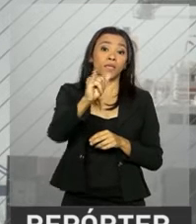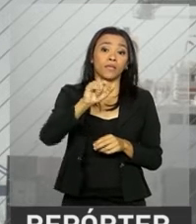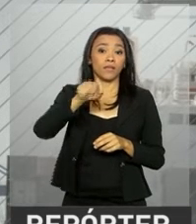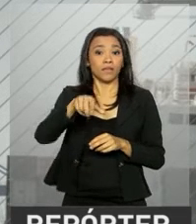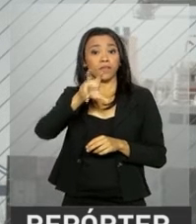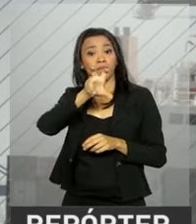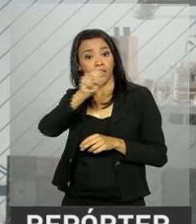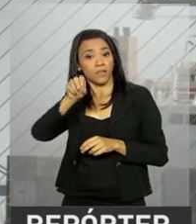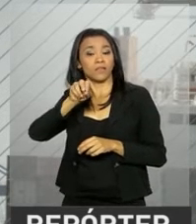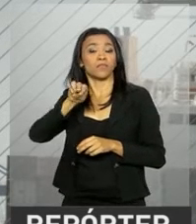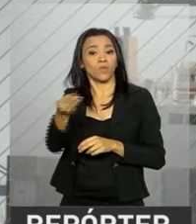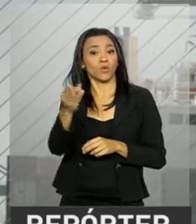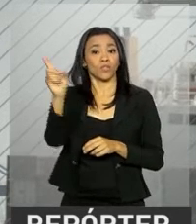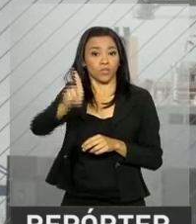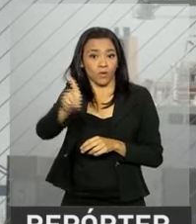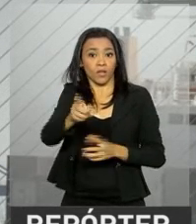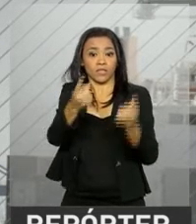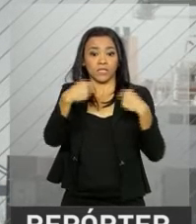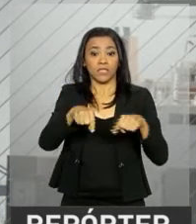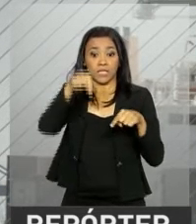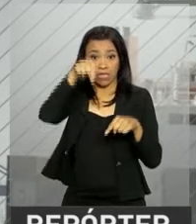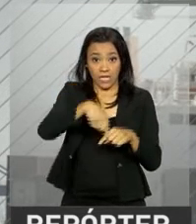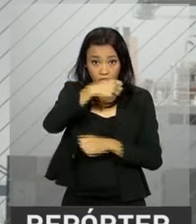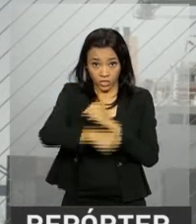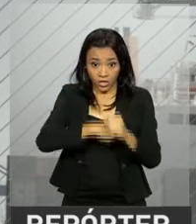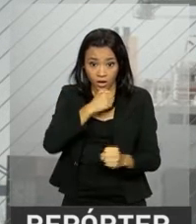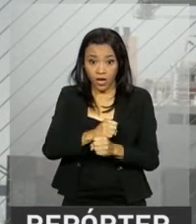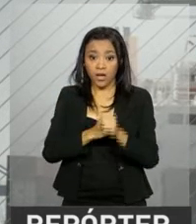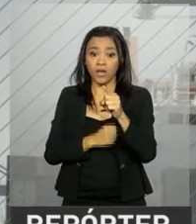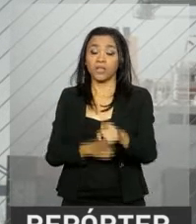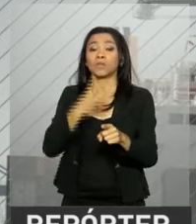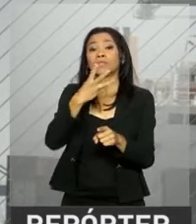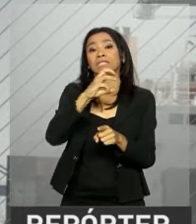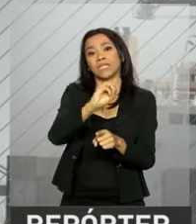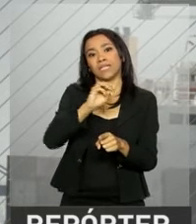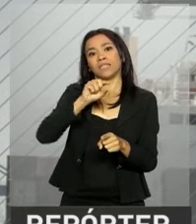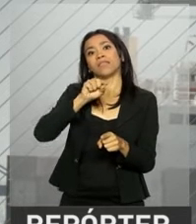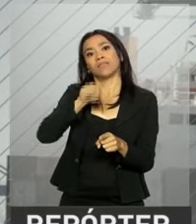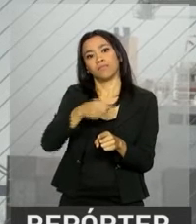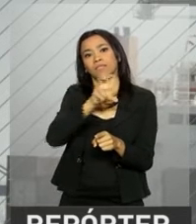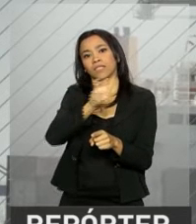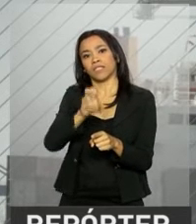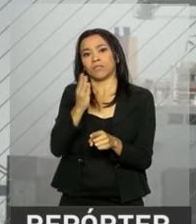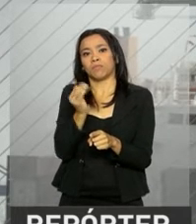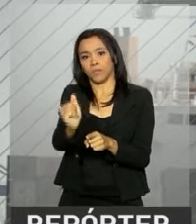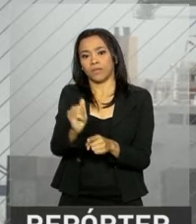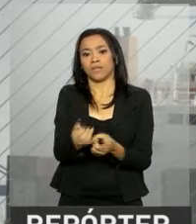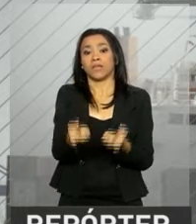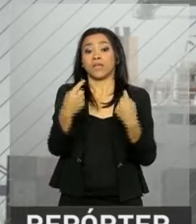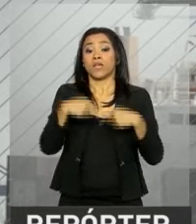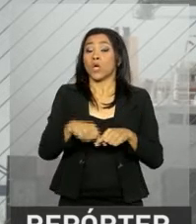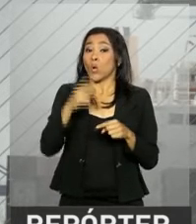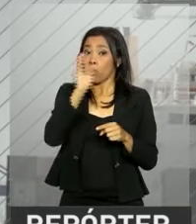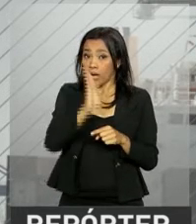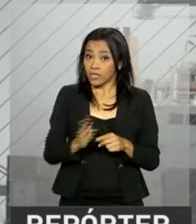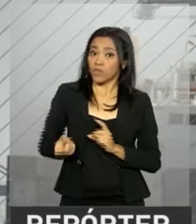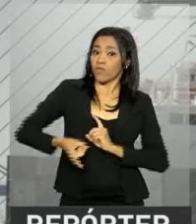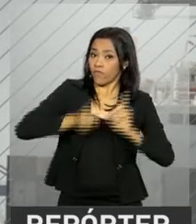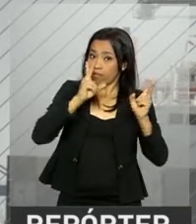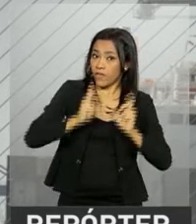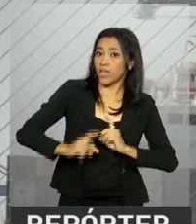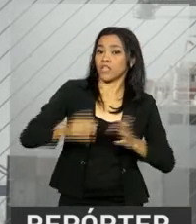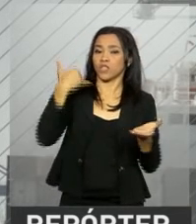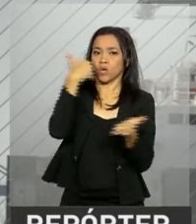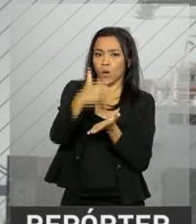ano até agosto a balança registra 30 milhões e meio de dólares o brasil importa dos estados unidos óleo diesel